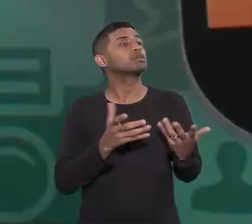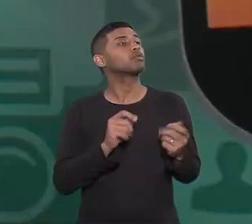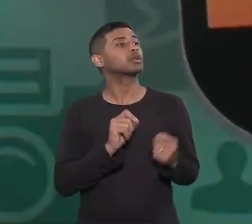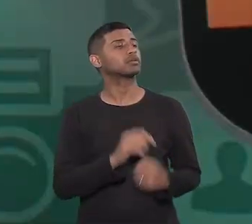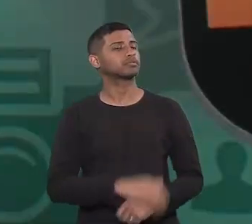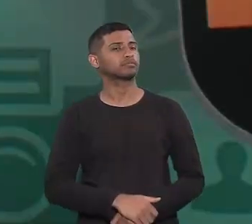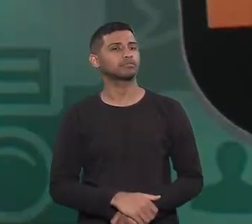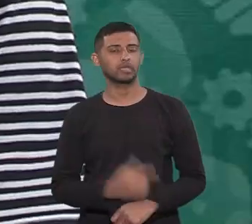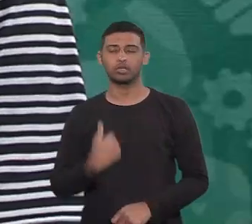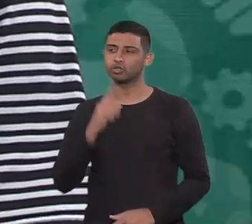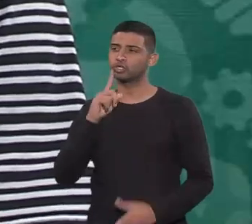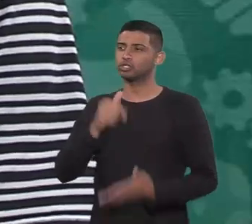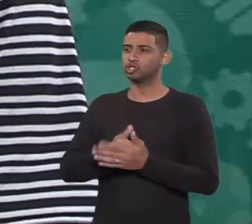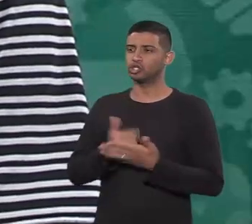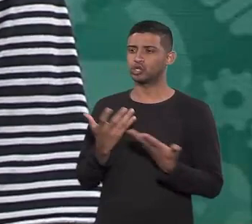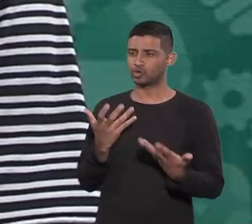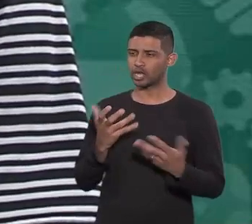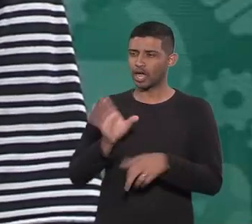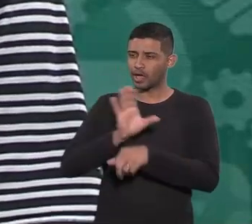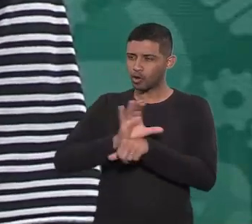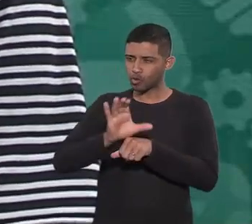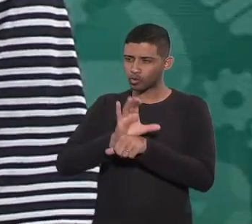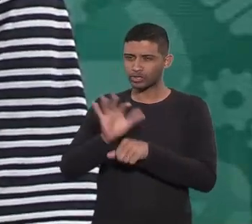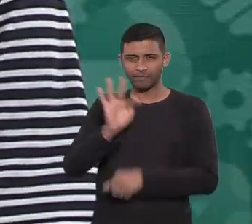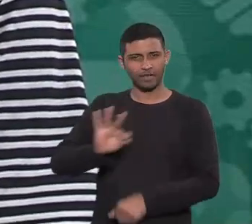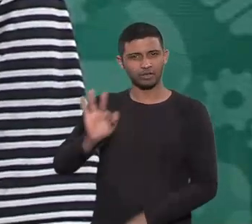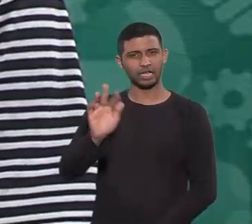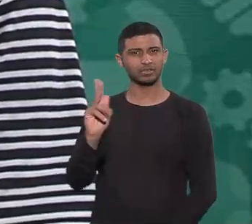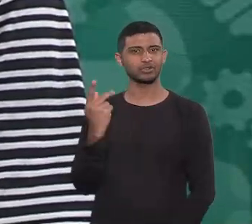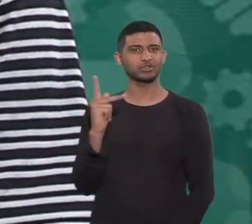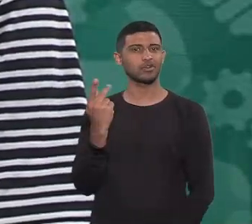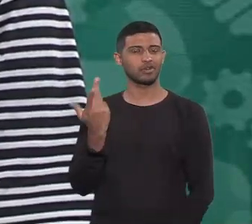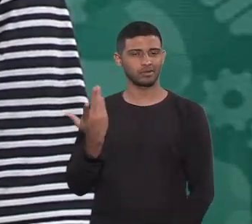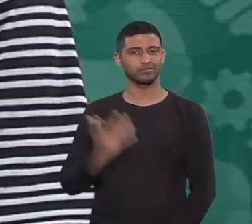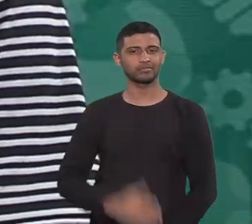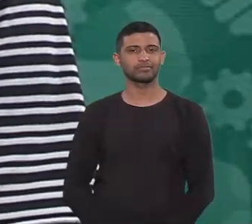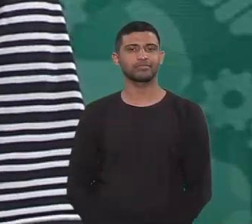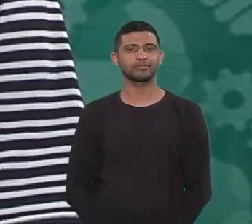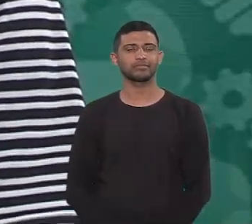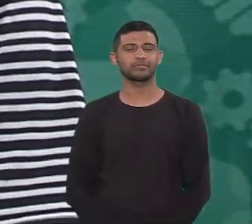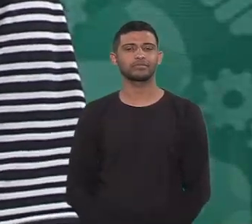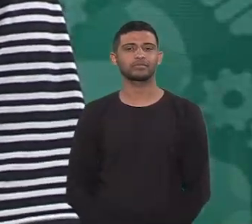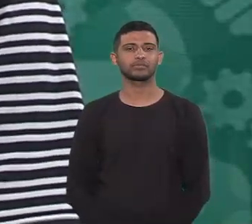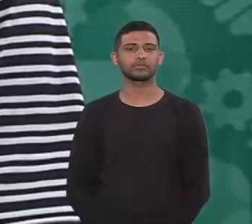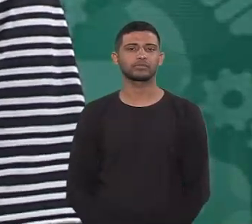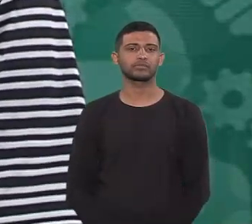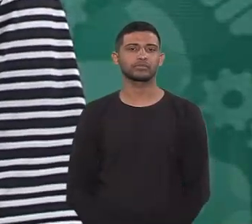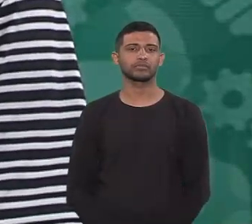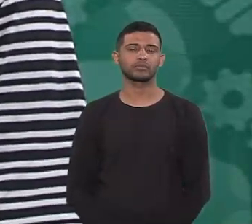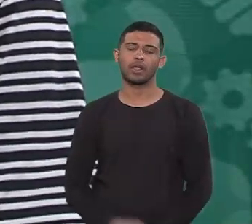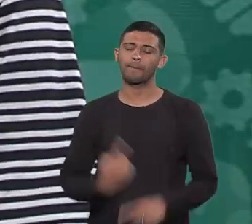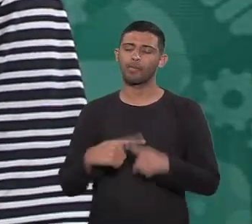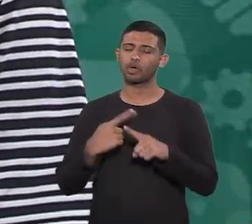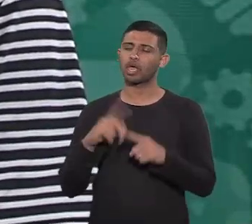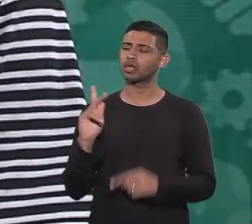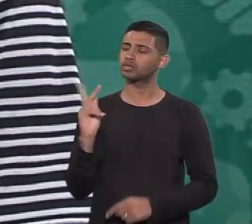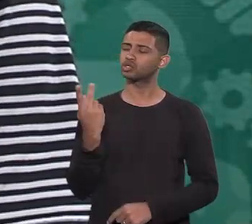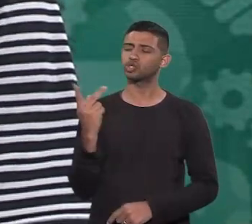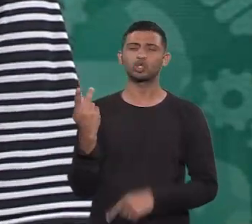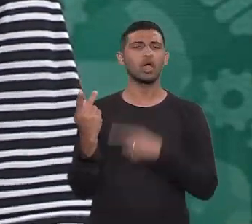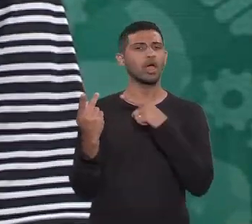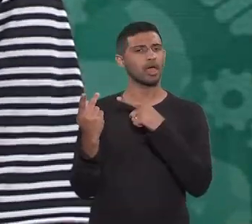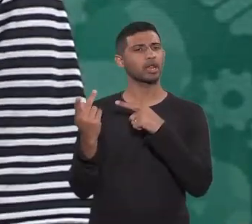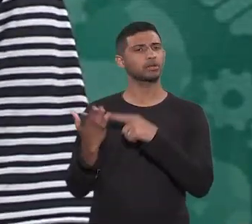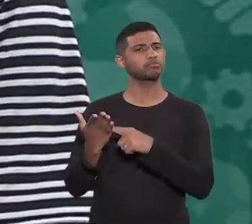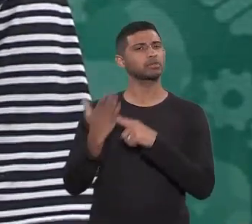você quer fazer? Aí eu decidi fazer história lá, porque eu realmente acho que com a história